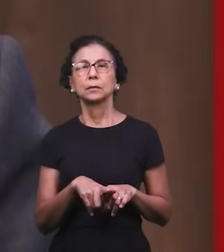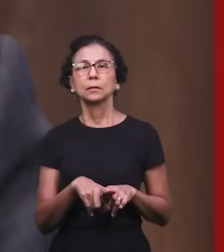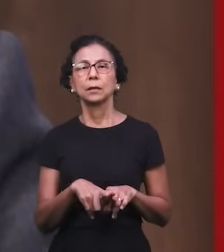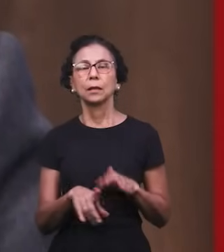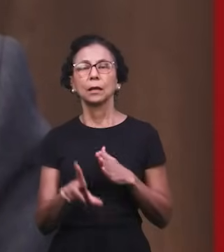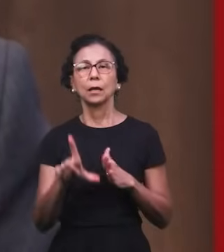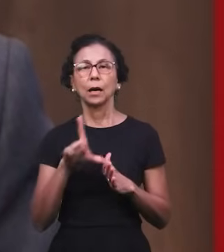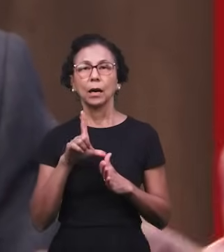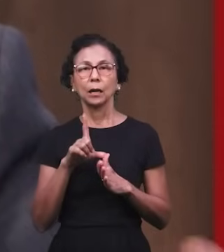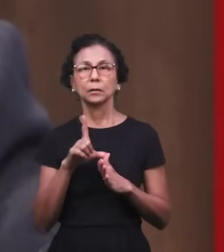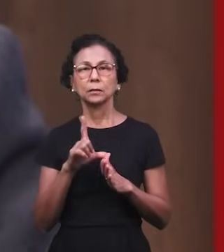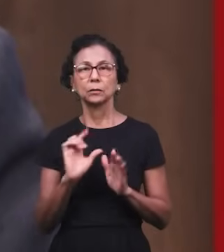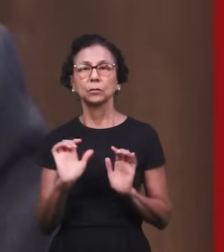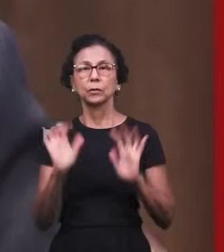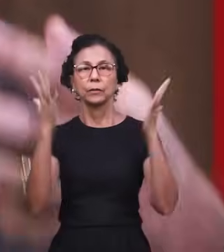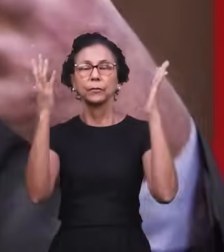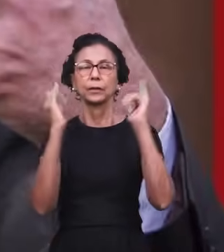lives